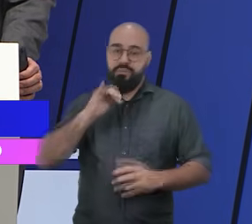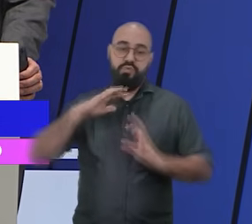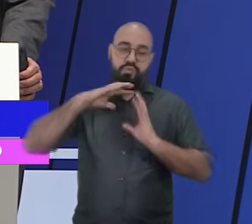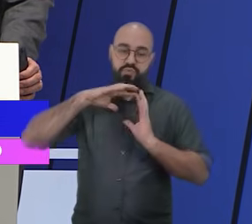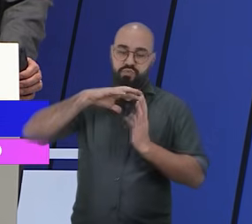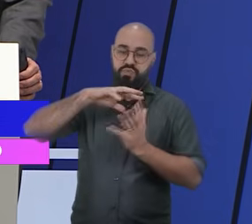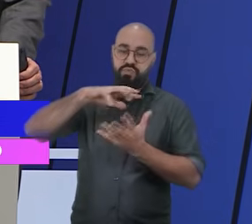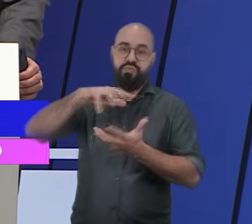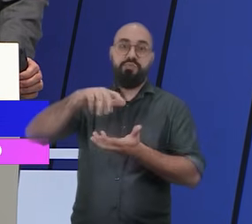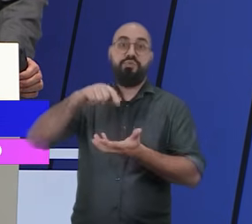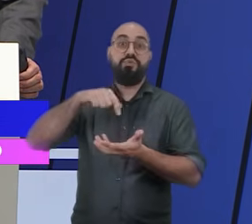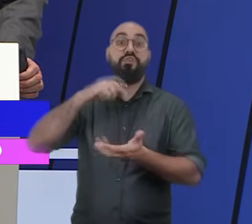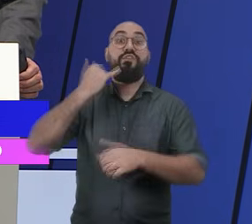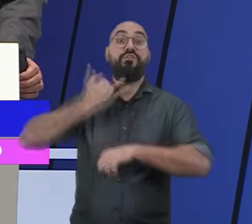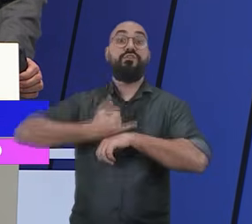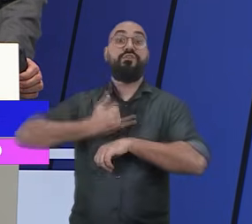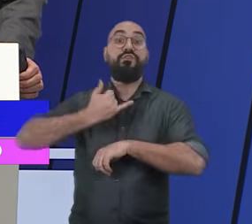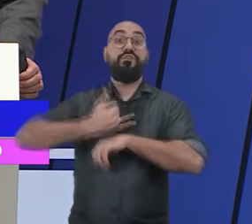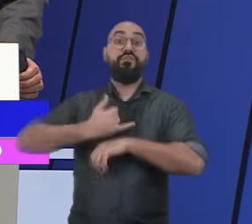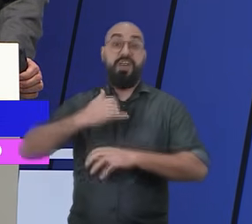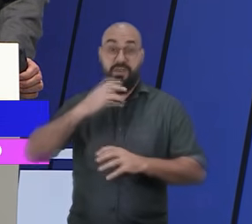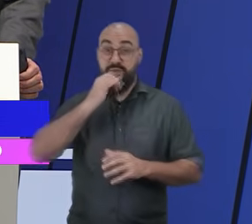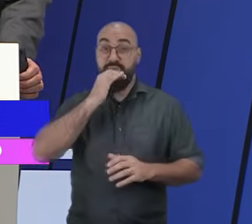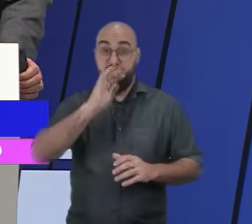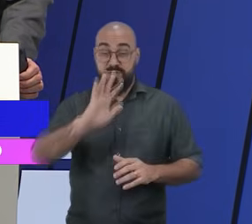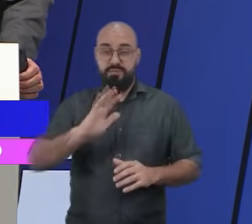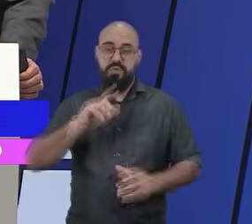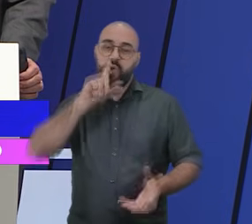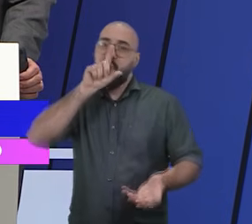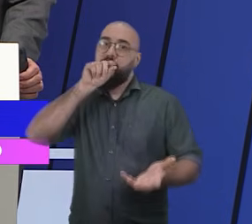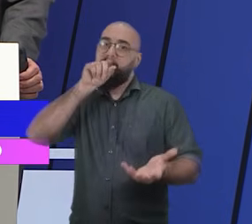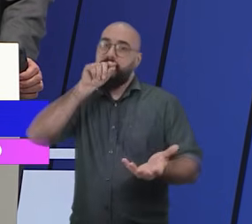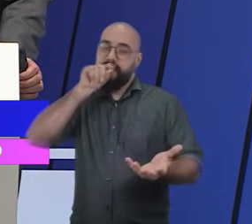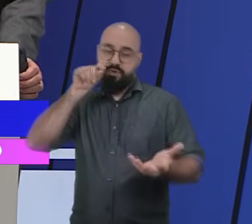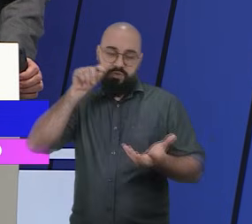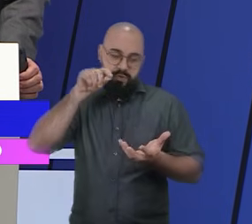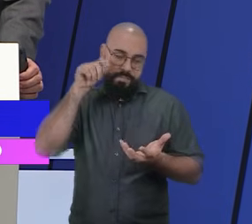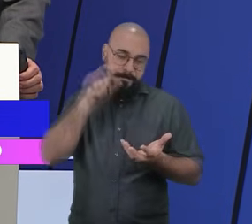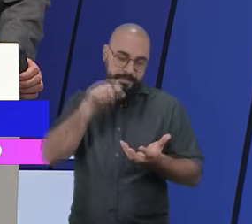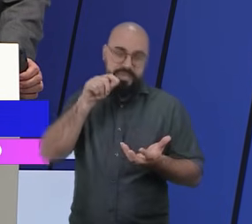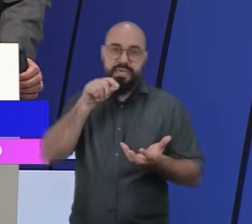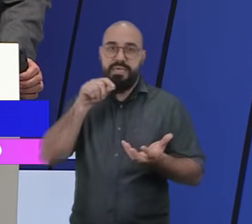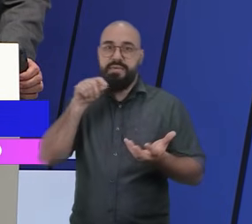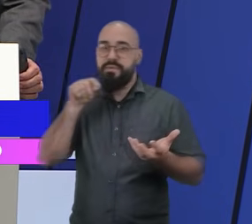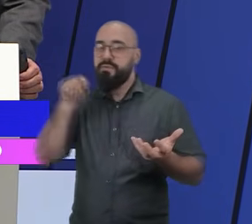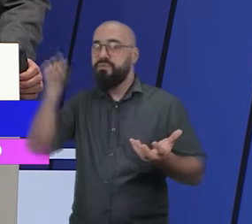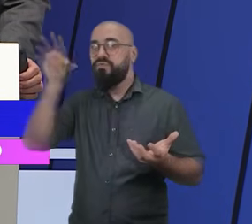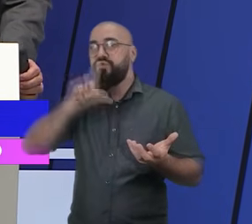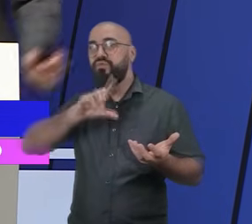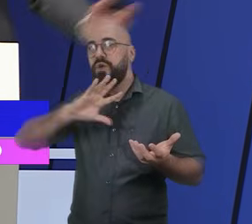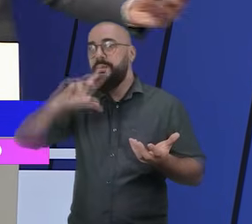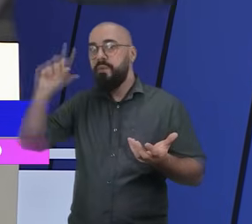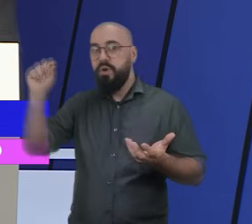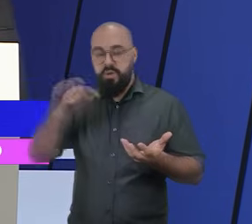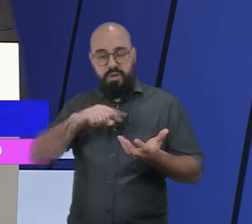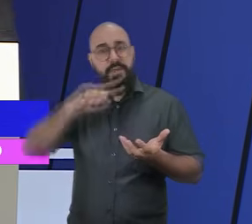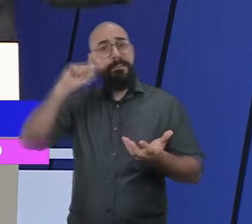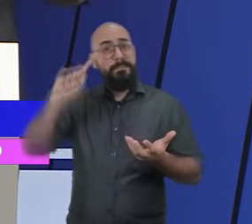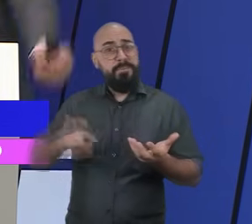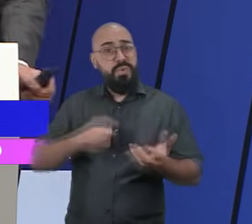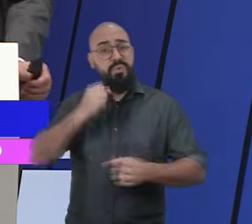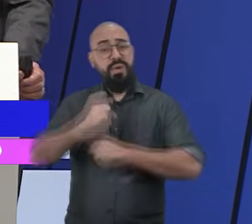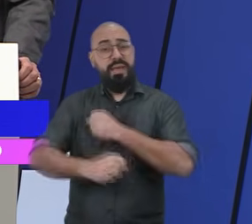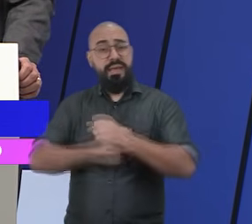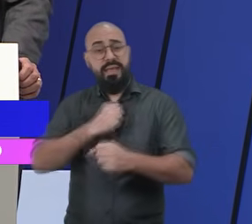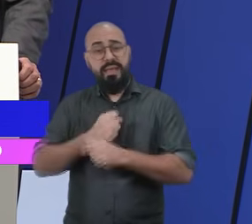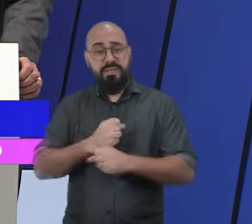numa bola de ferro e um pássaro viesse e desse uma bicada a cada 1000 anos nessa grande bola